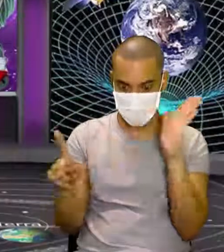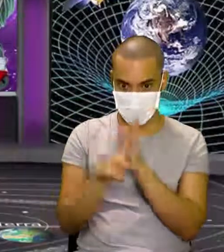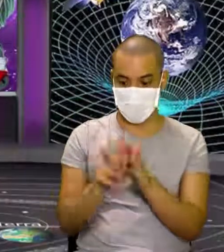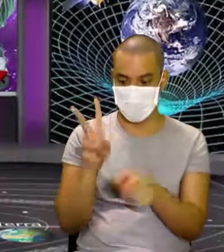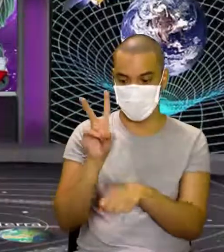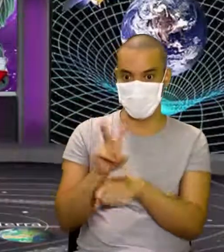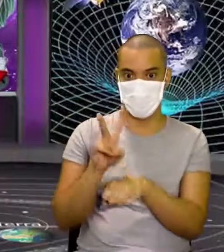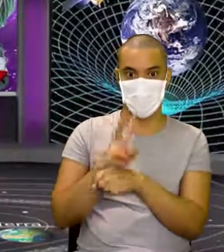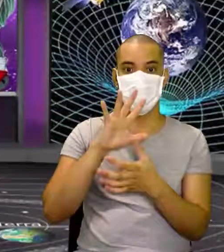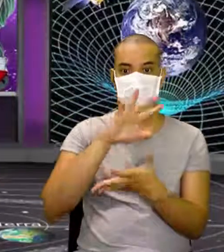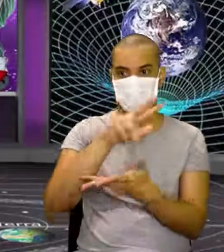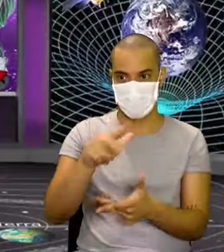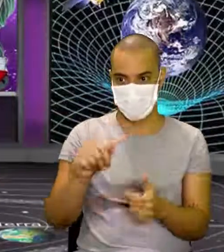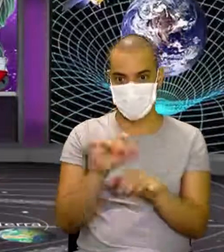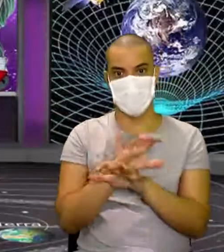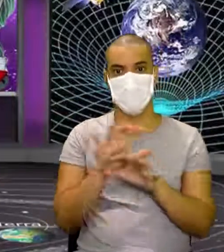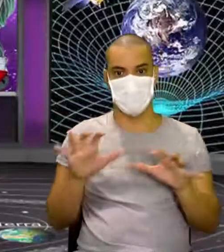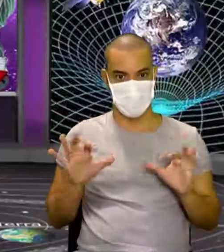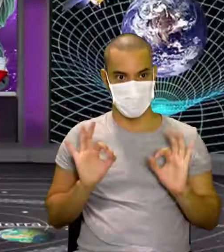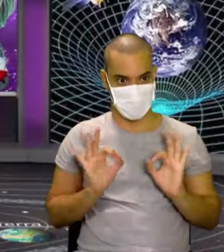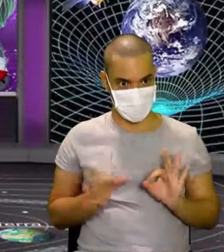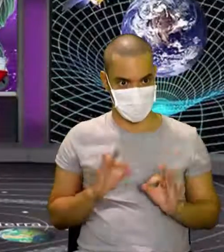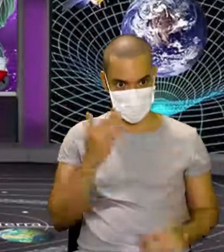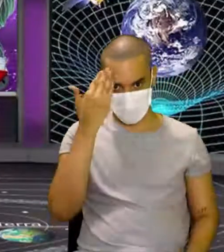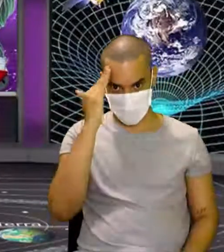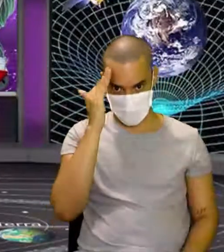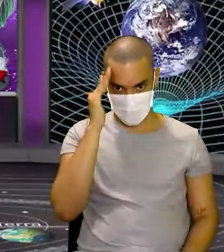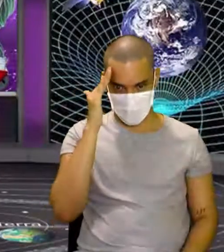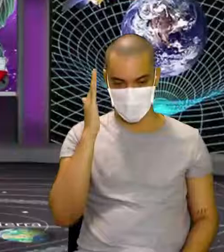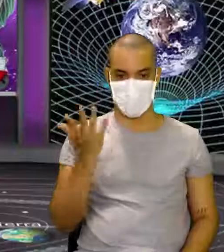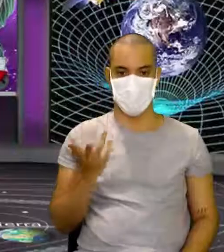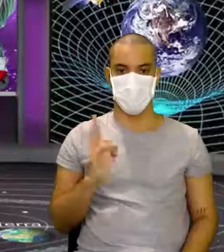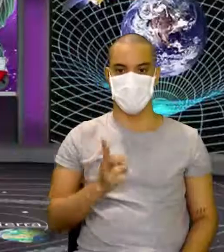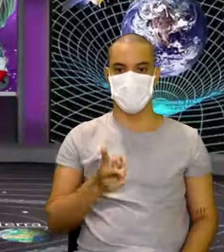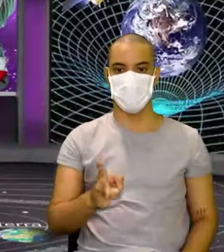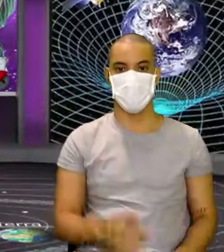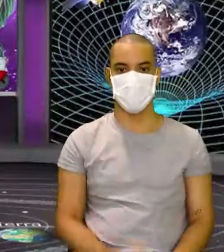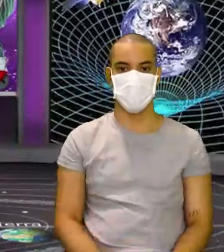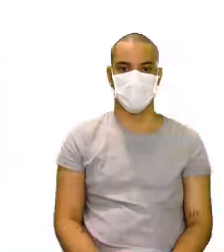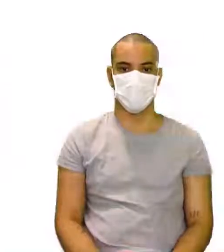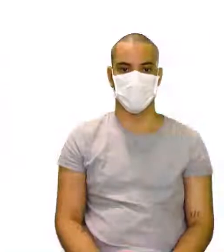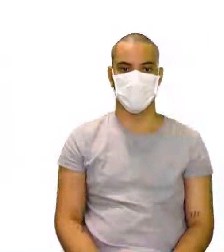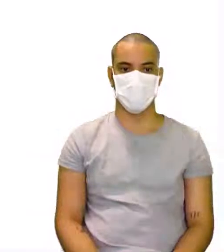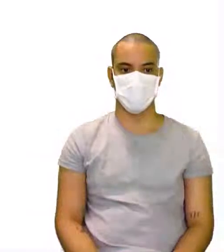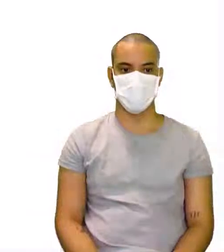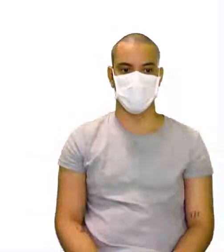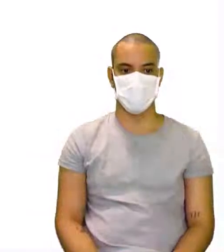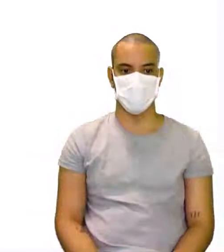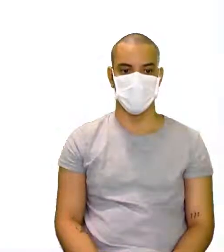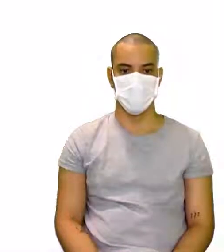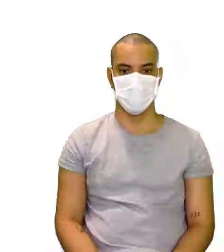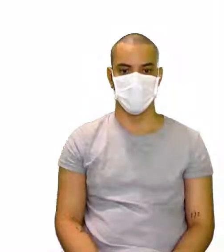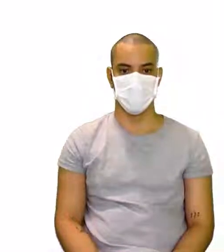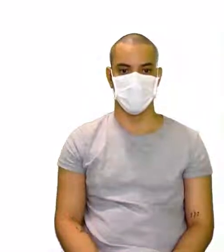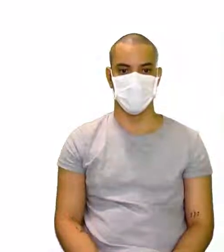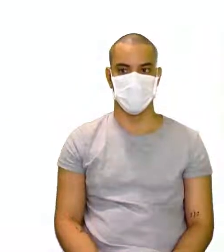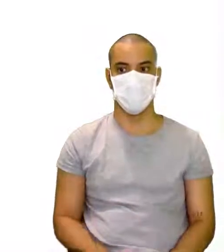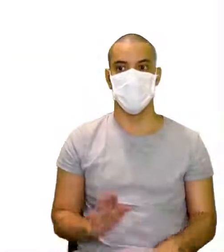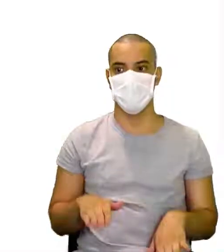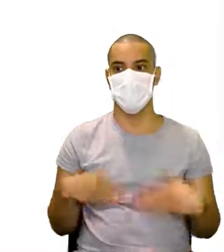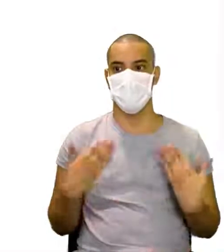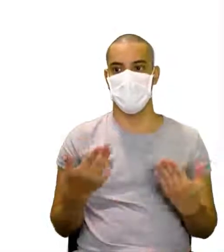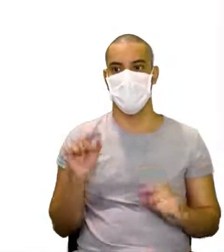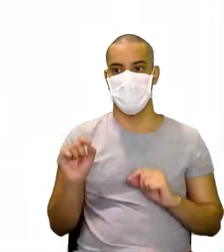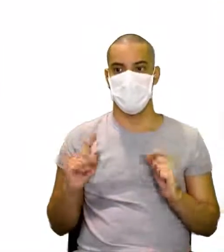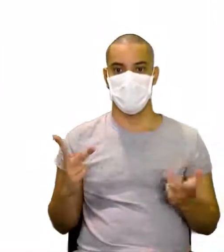desse tipo aí de radiação. Entendido isso? Vamos continuar, olha só. Então, o que